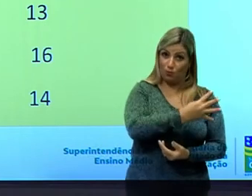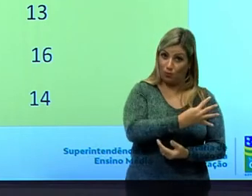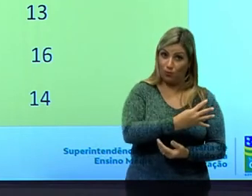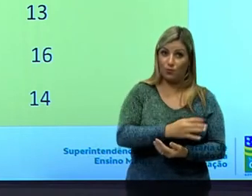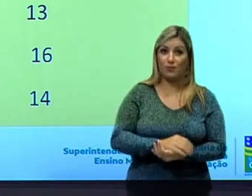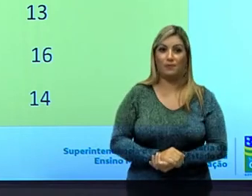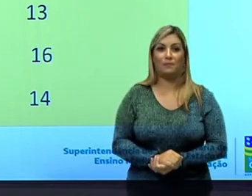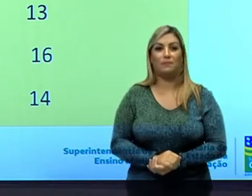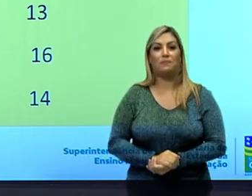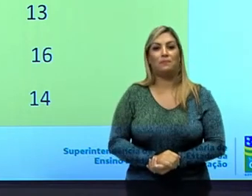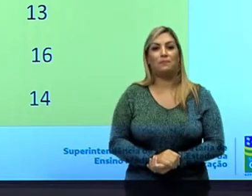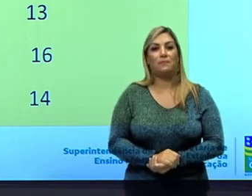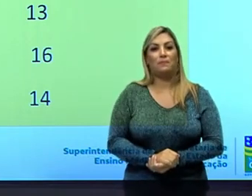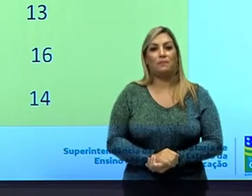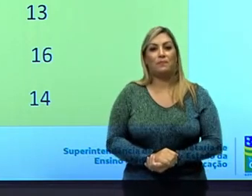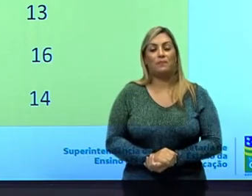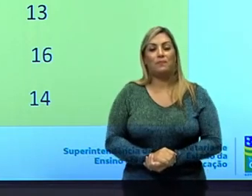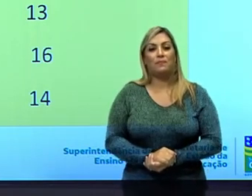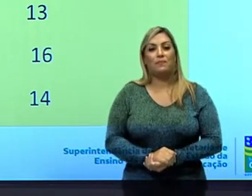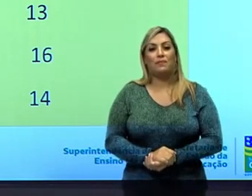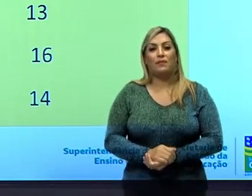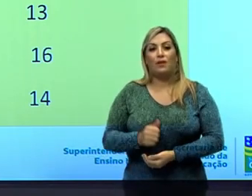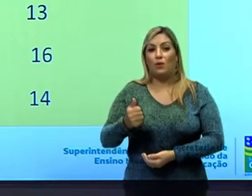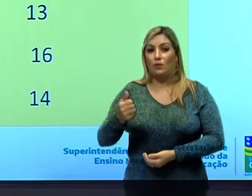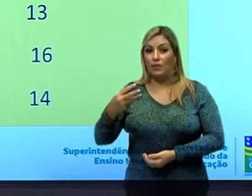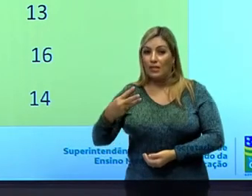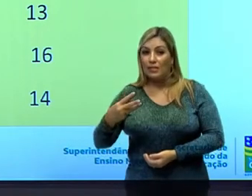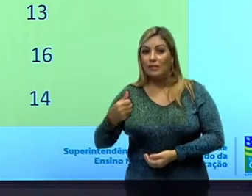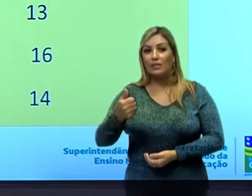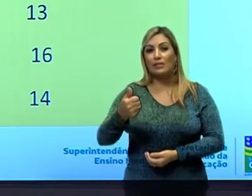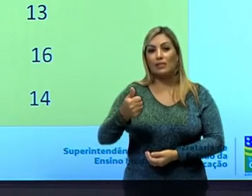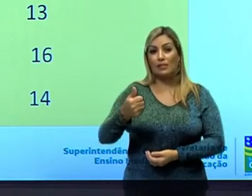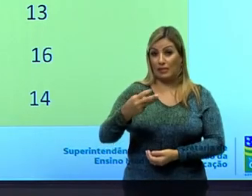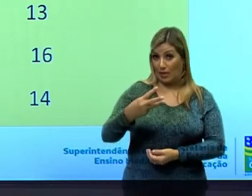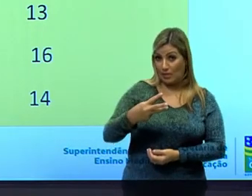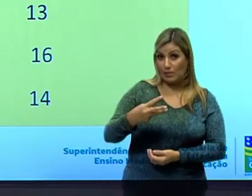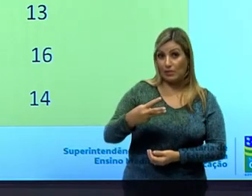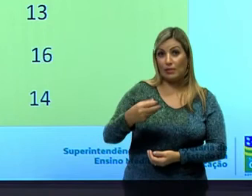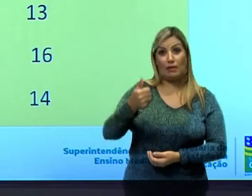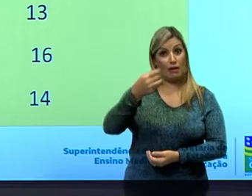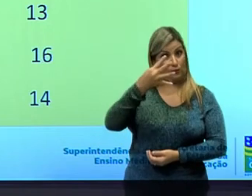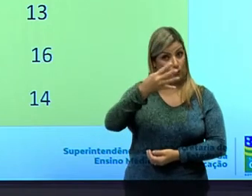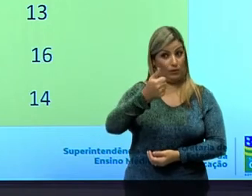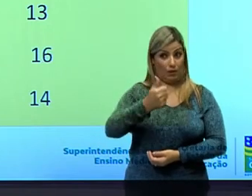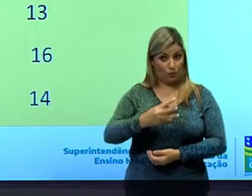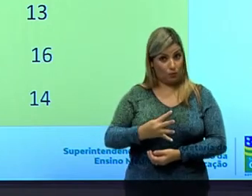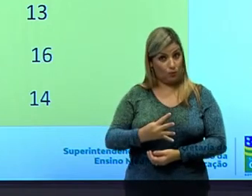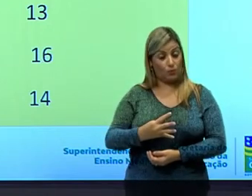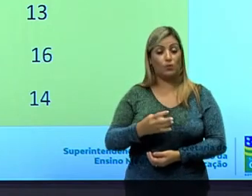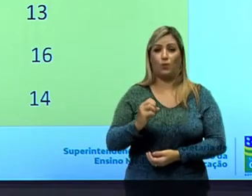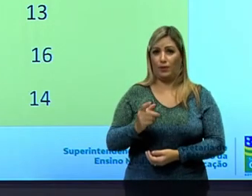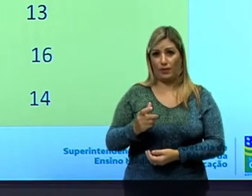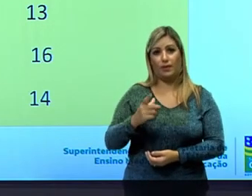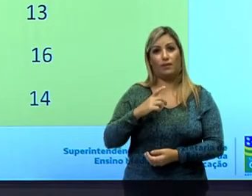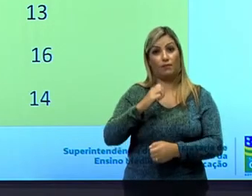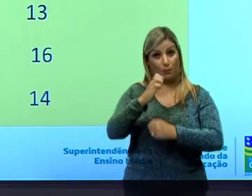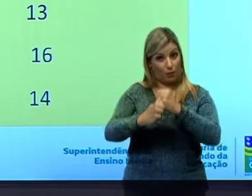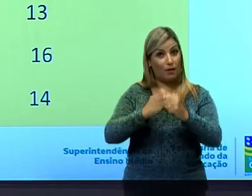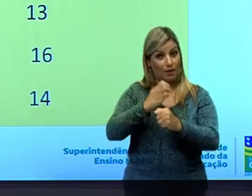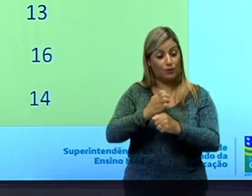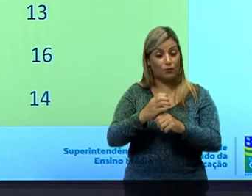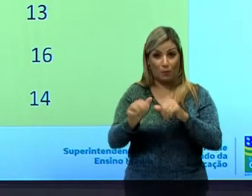14 beleza então tá aqui ó 13 e 13 e 14 14 o pai então agora os elétrons vão